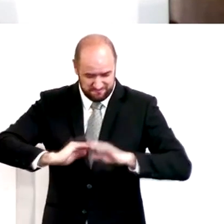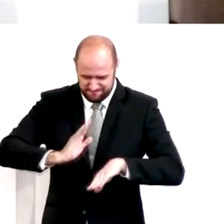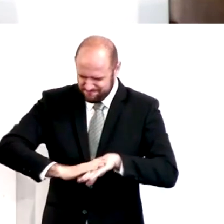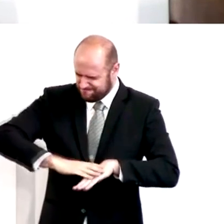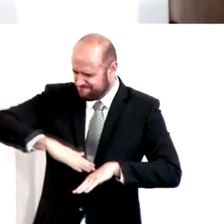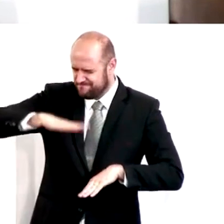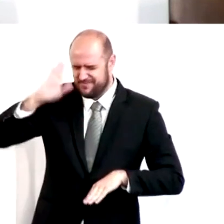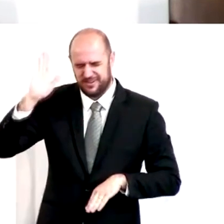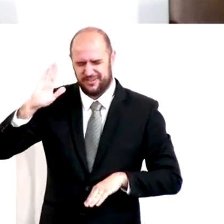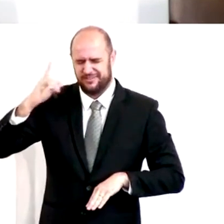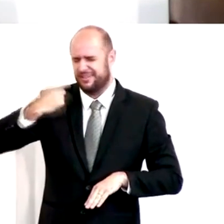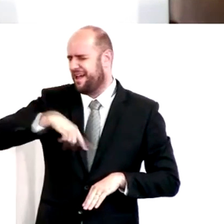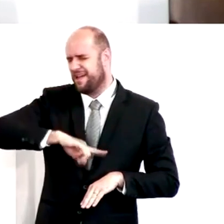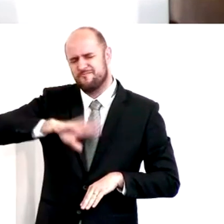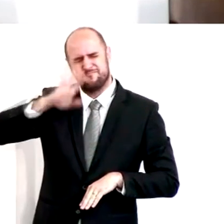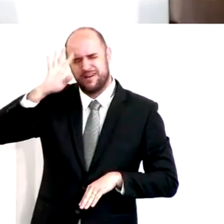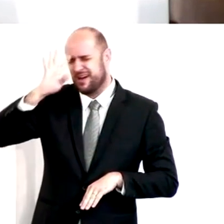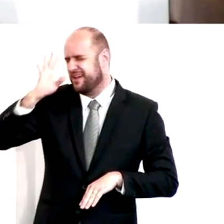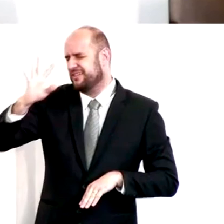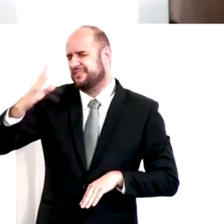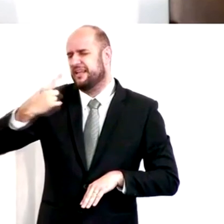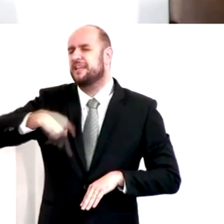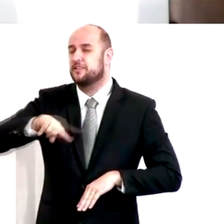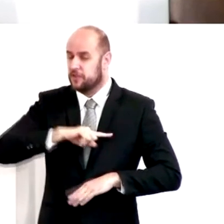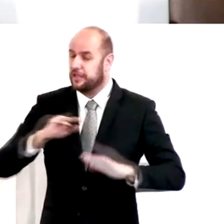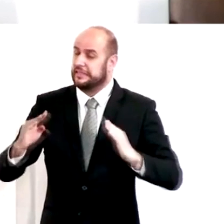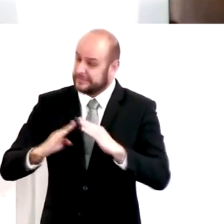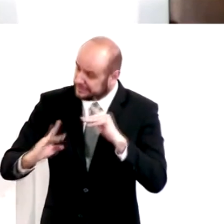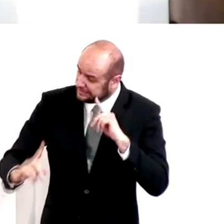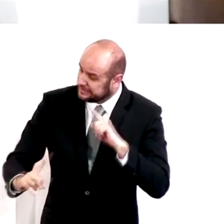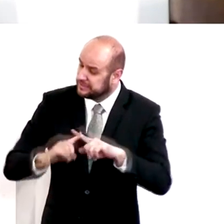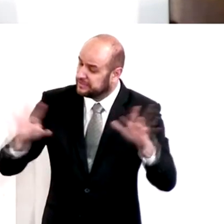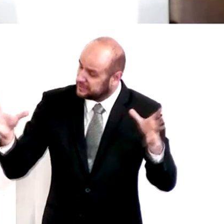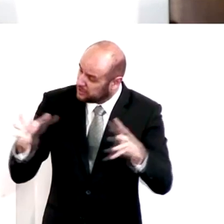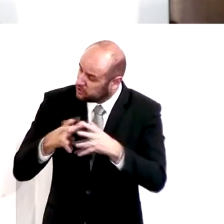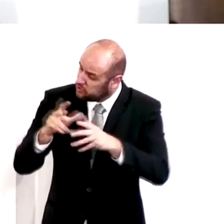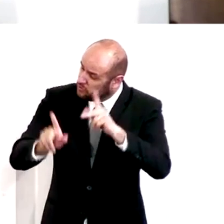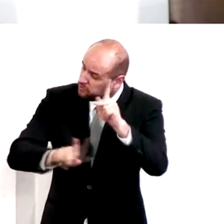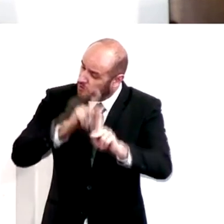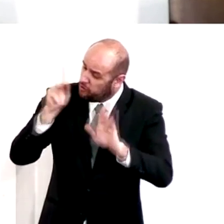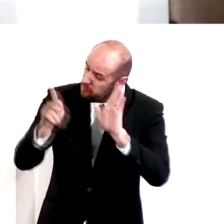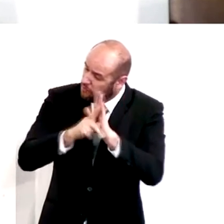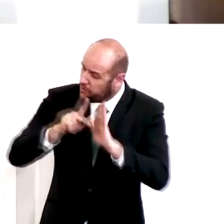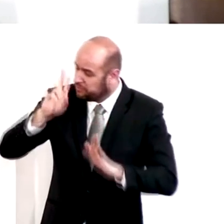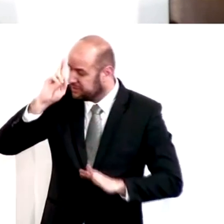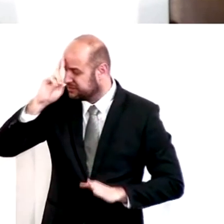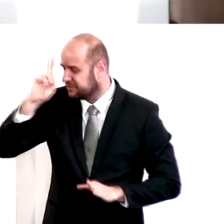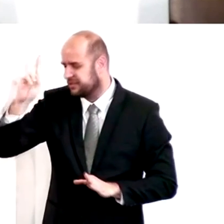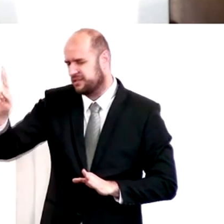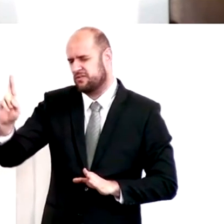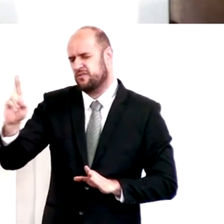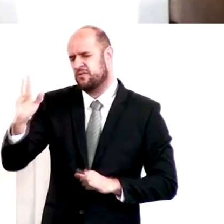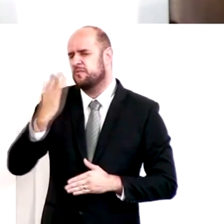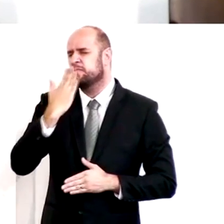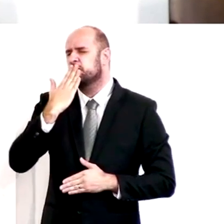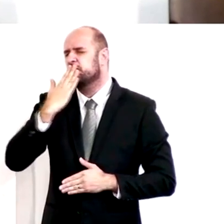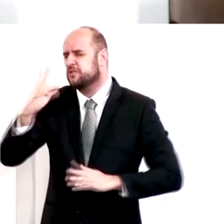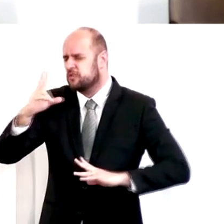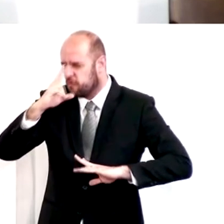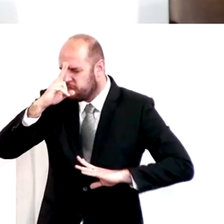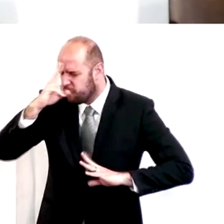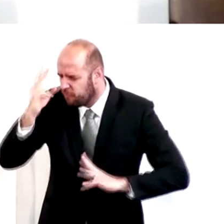nós possamos imaginar. Como igreja, como comunidade, como povo do Senhor, Dá-nos força, Senhor,